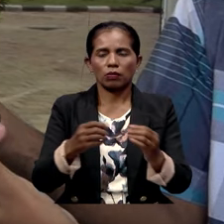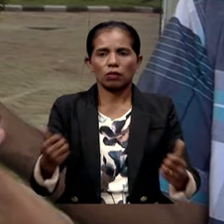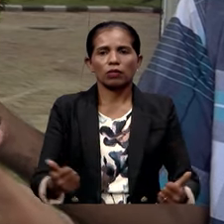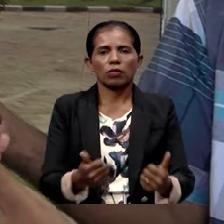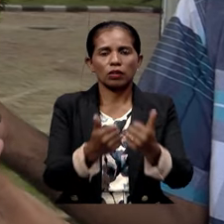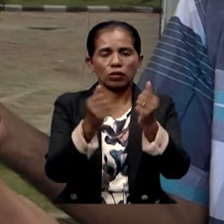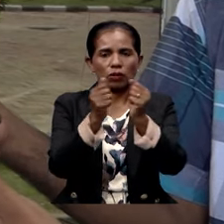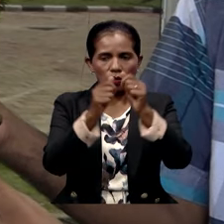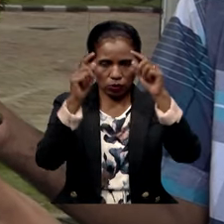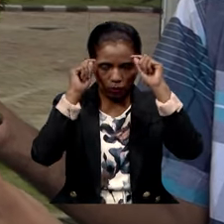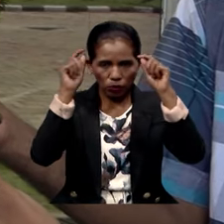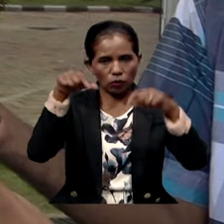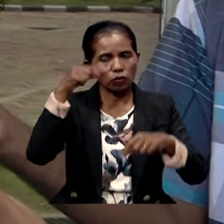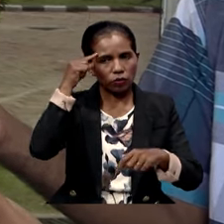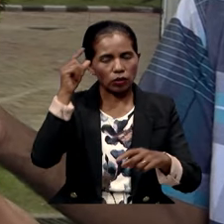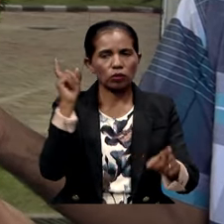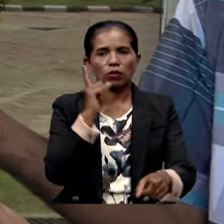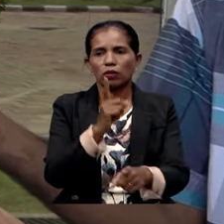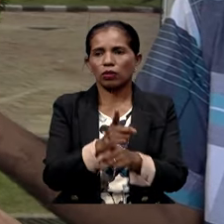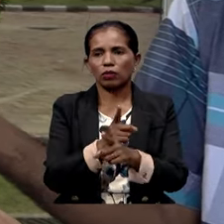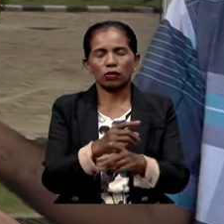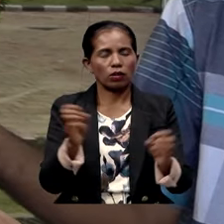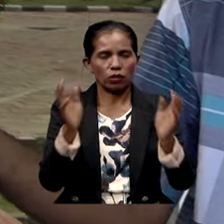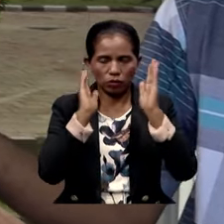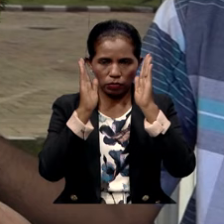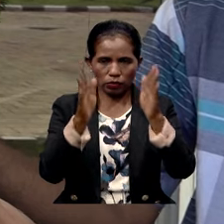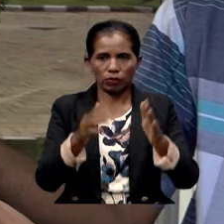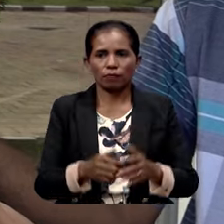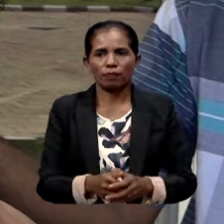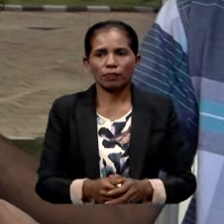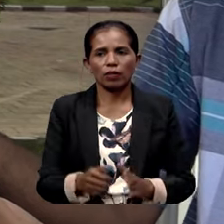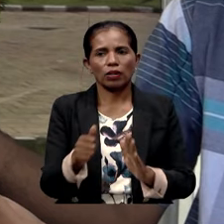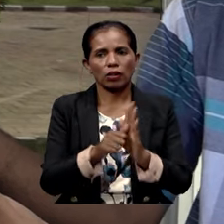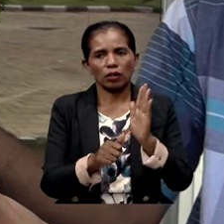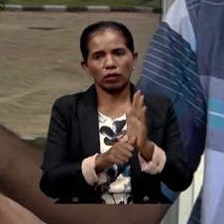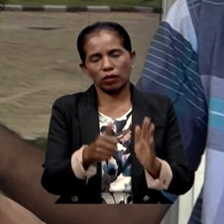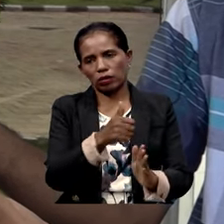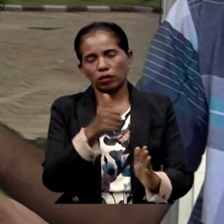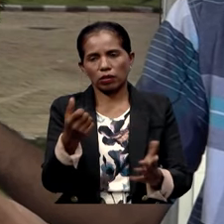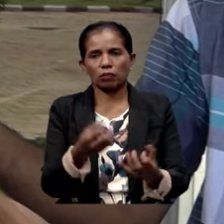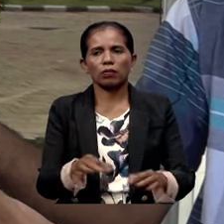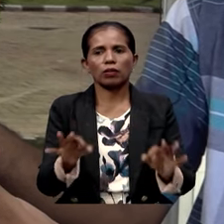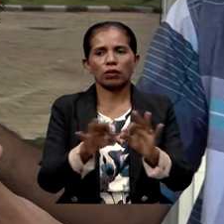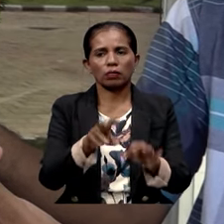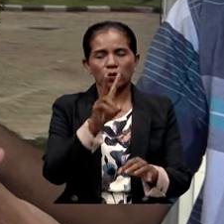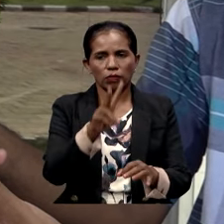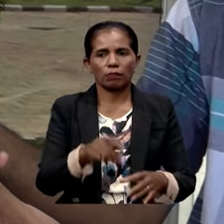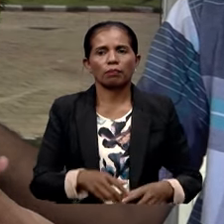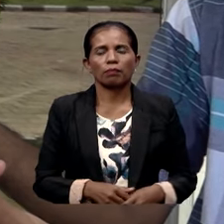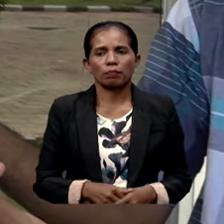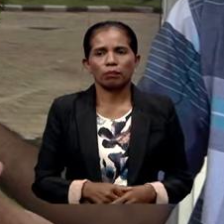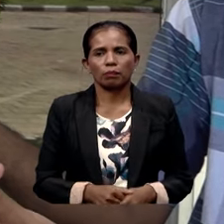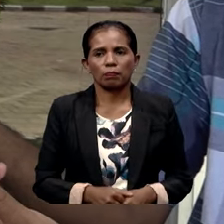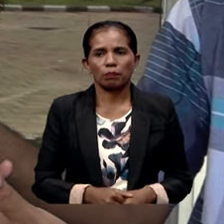governo, e que tira los né lá é sentido. Se artigo balotang, mas artigo importante magro, né?